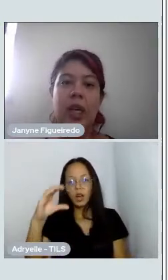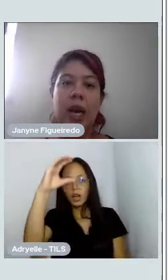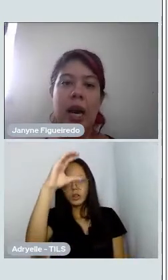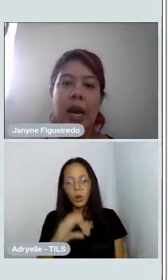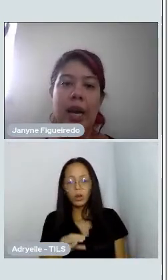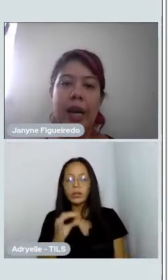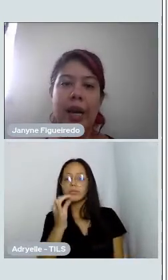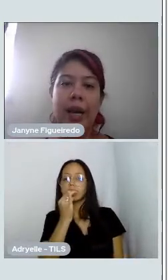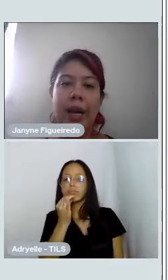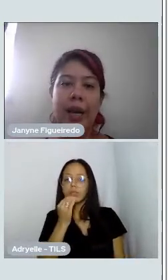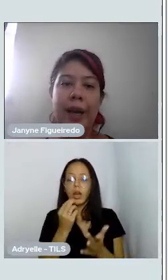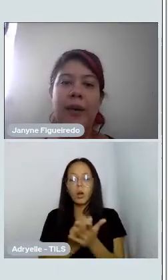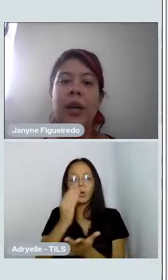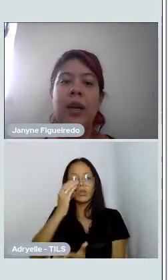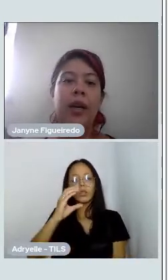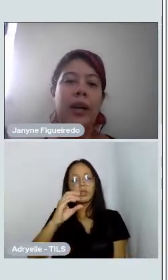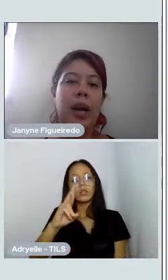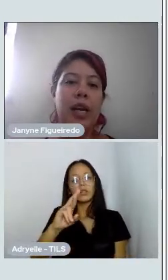Cruzadas,